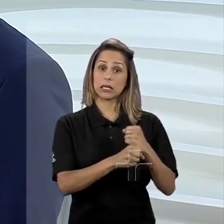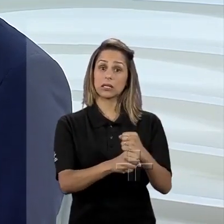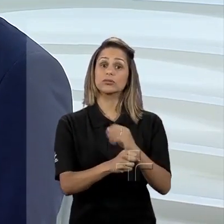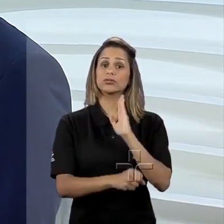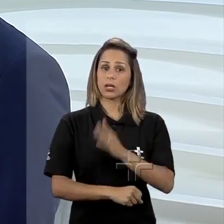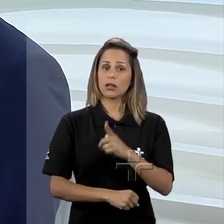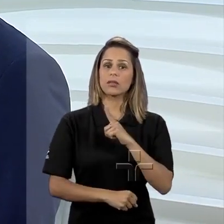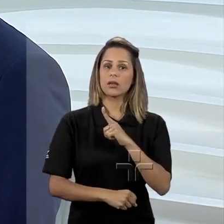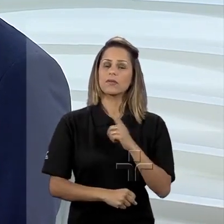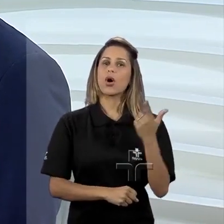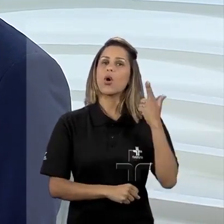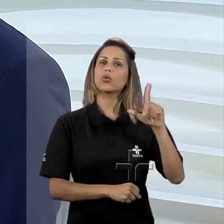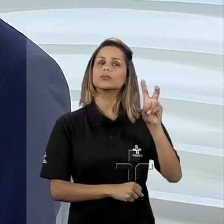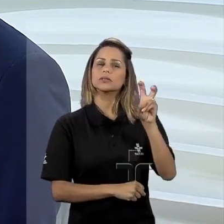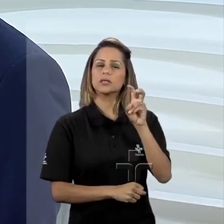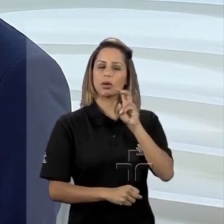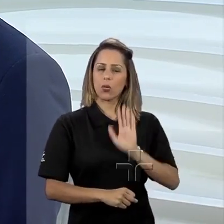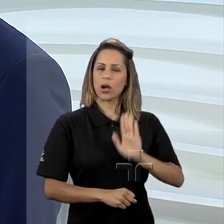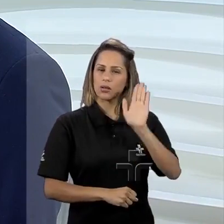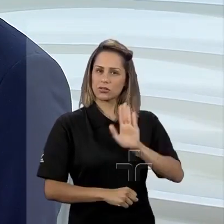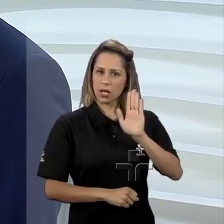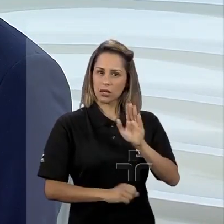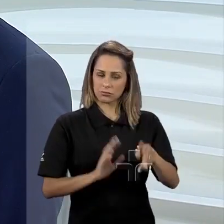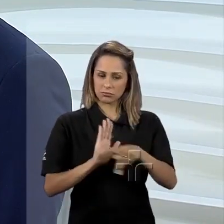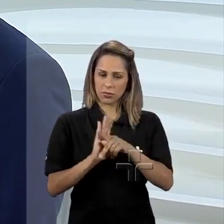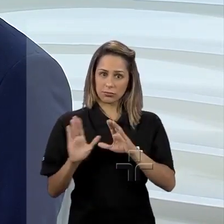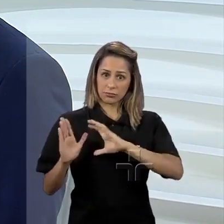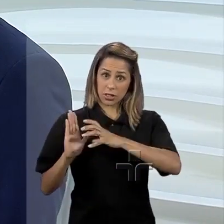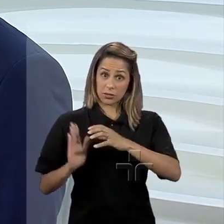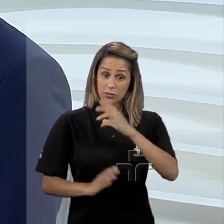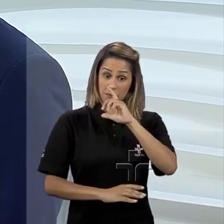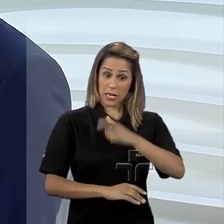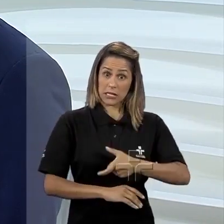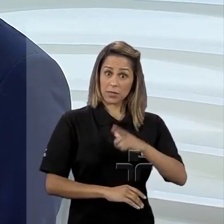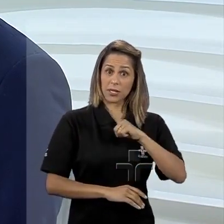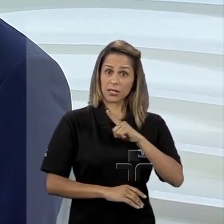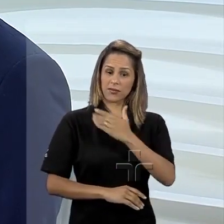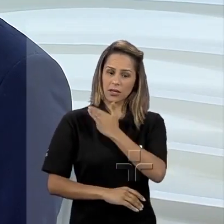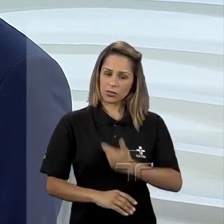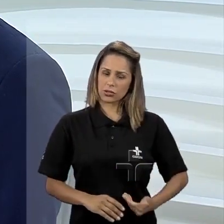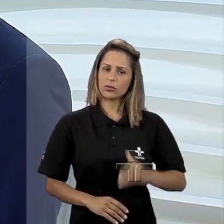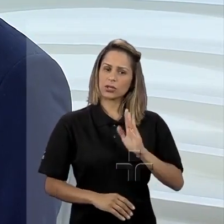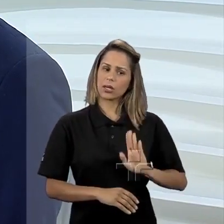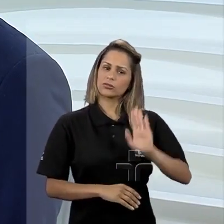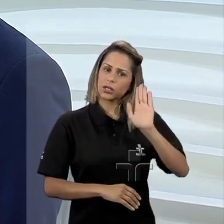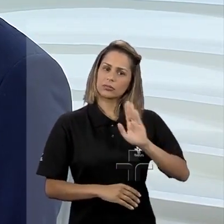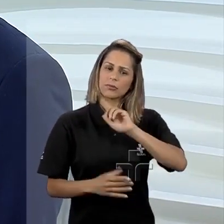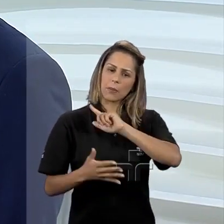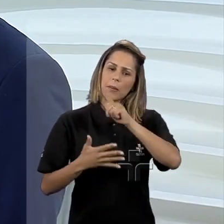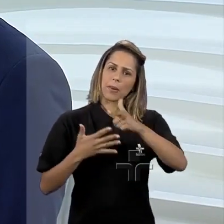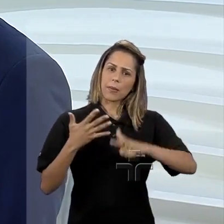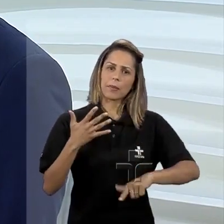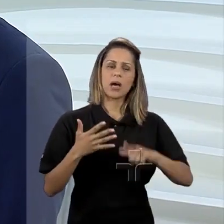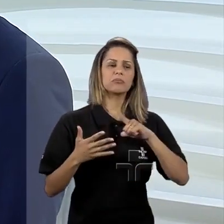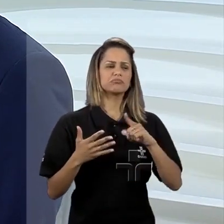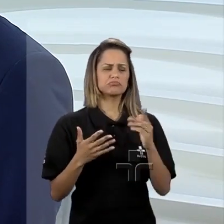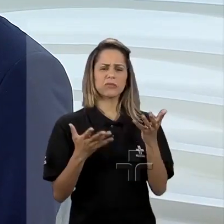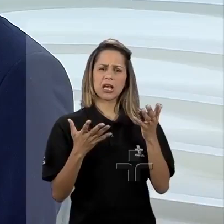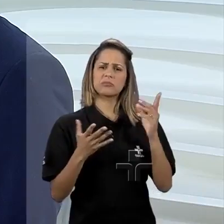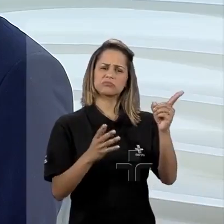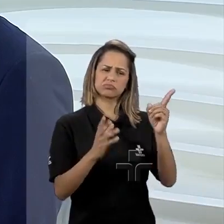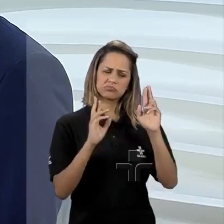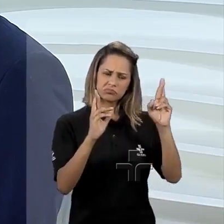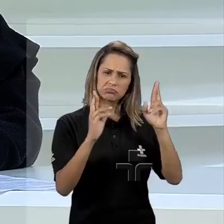do PSDB, Ana, disputando os governos estaduais. Eu desejo a todos eles sucesso e que eles possam ter êxito e se